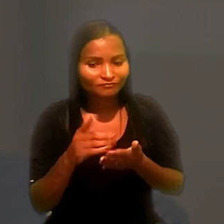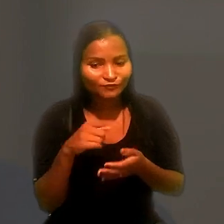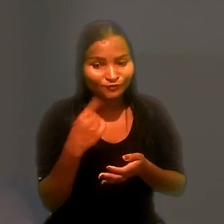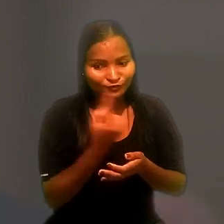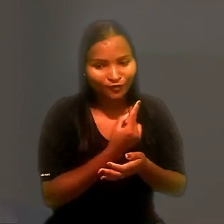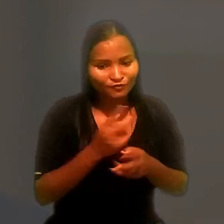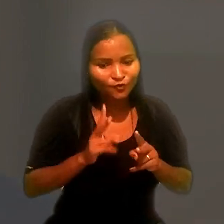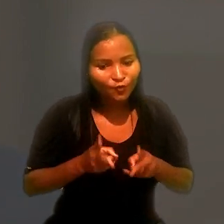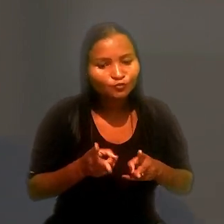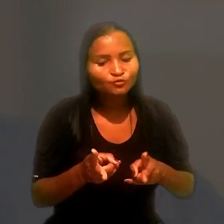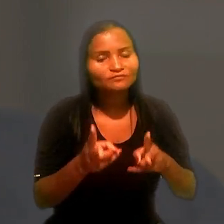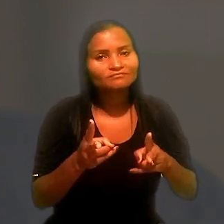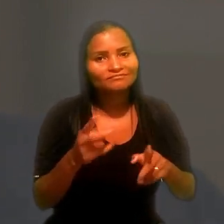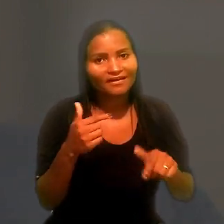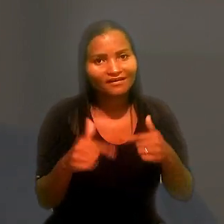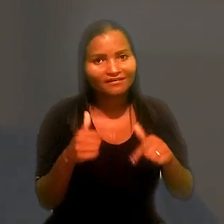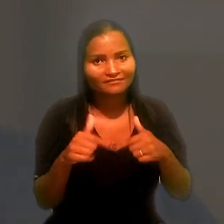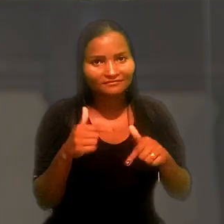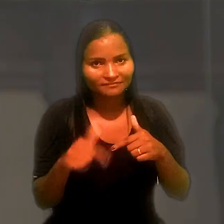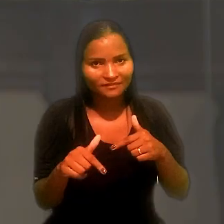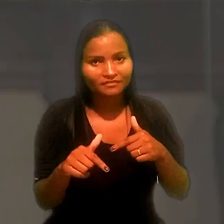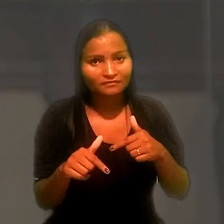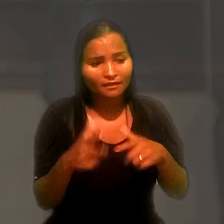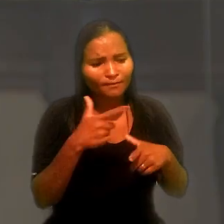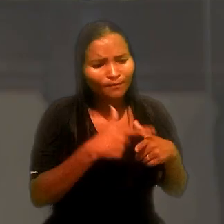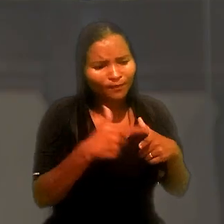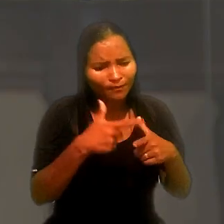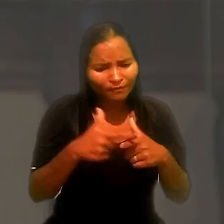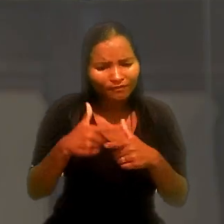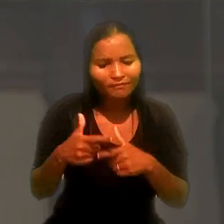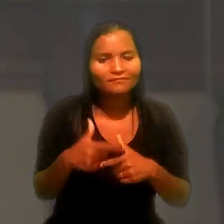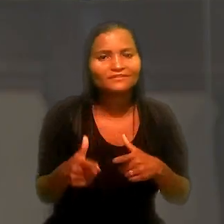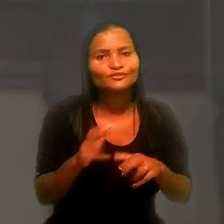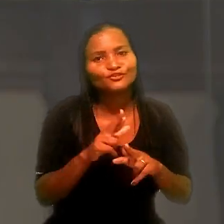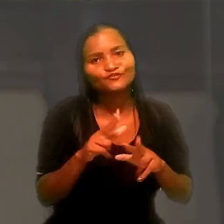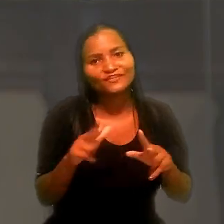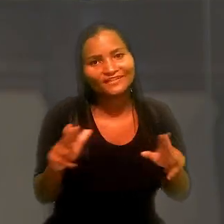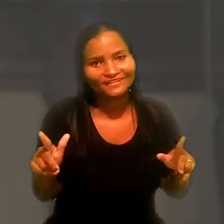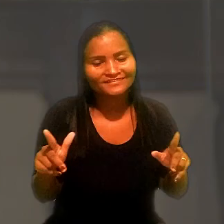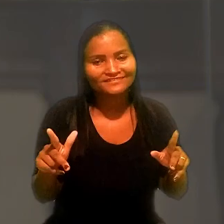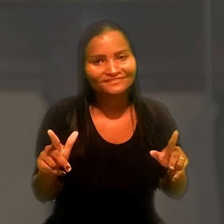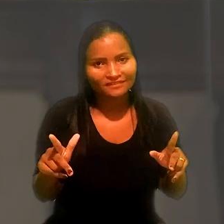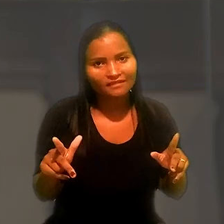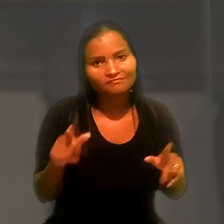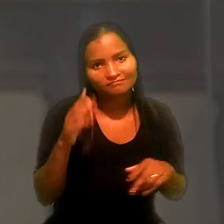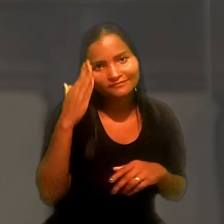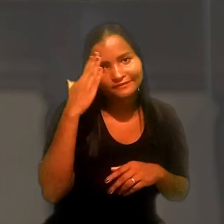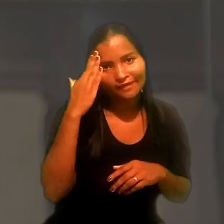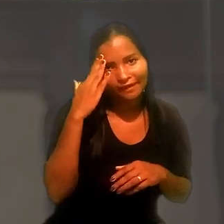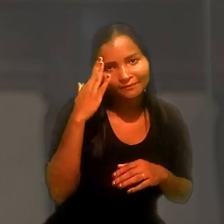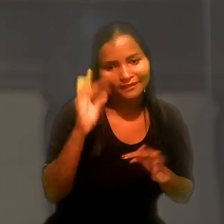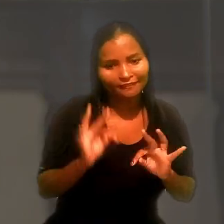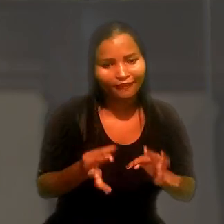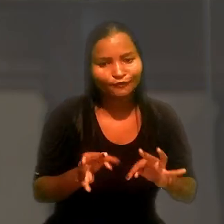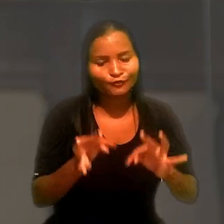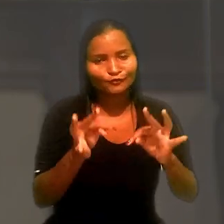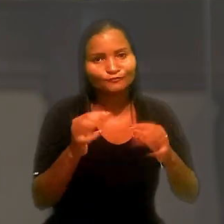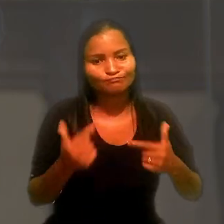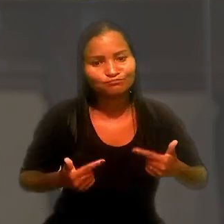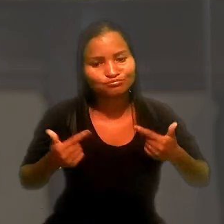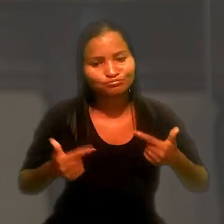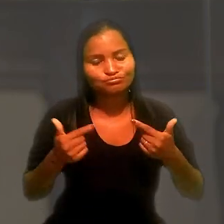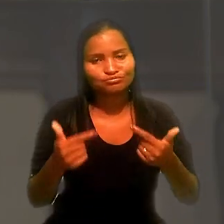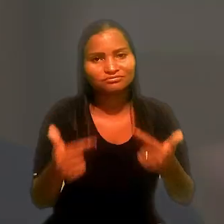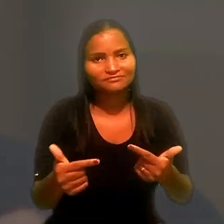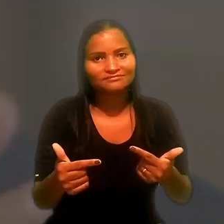dar continuidade a esse trabalho, com vários problemas, porque você sabe que a tecnologia ela